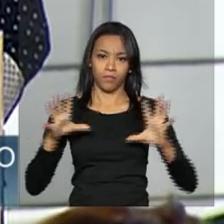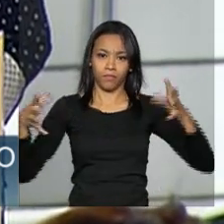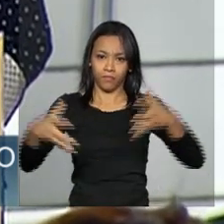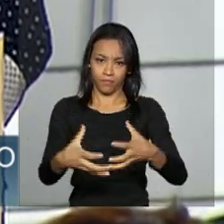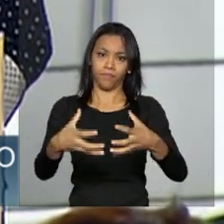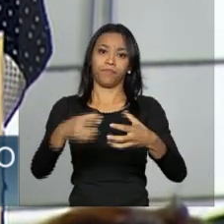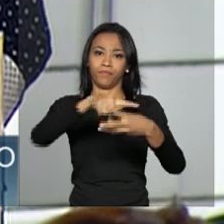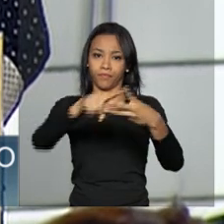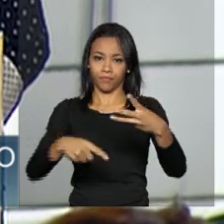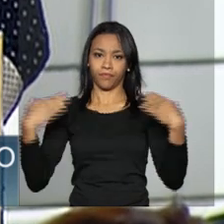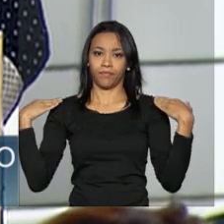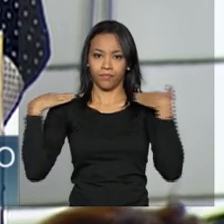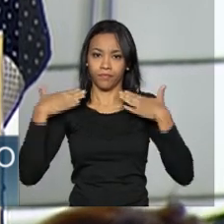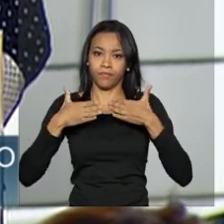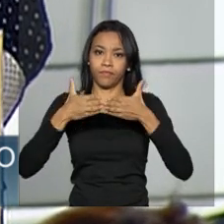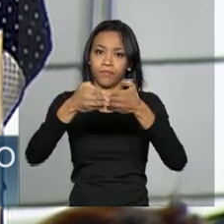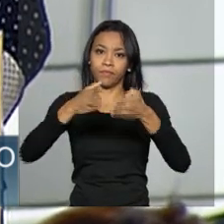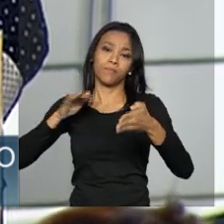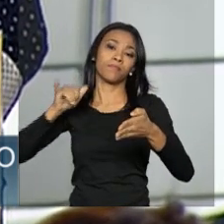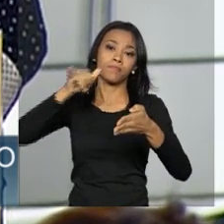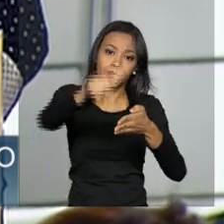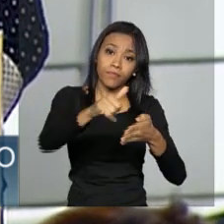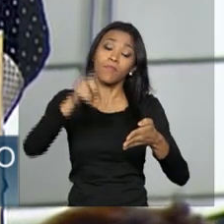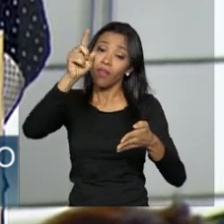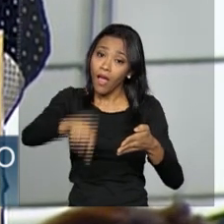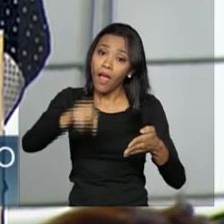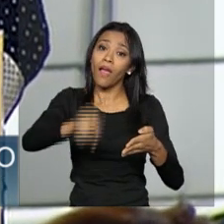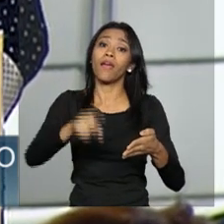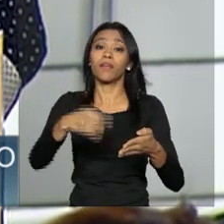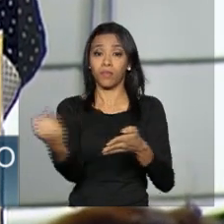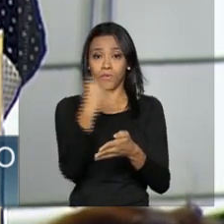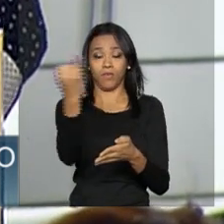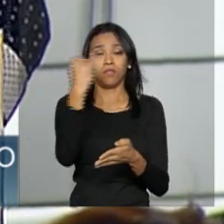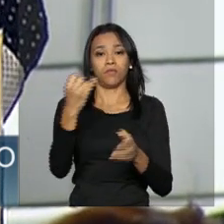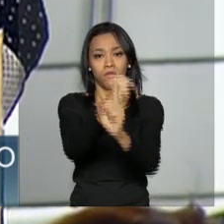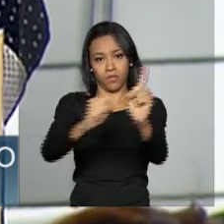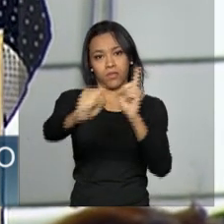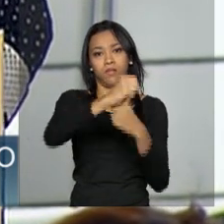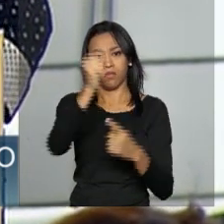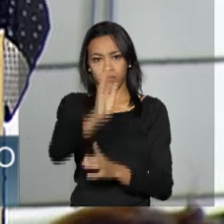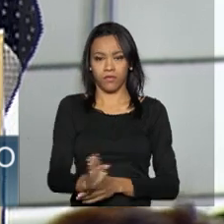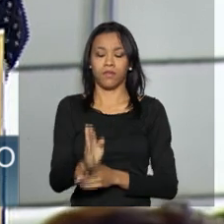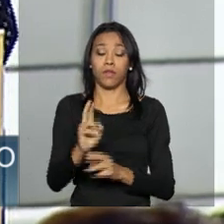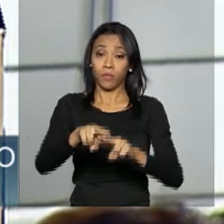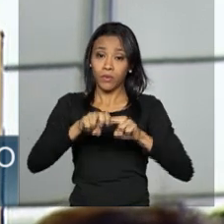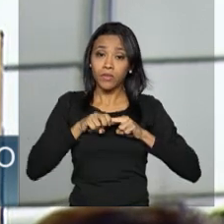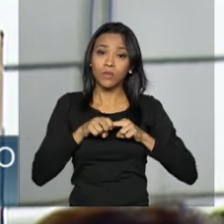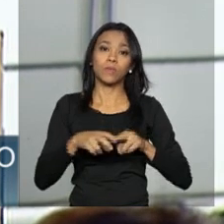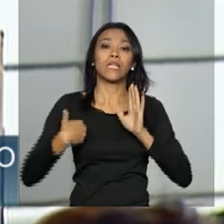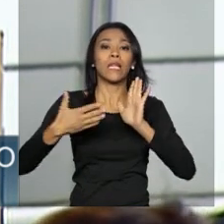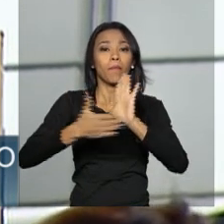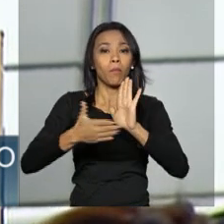São estratégicos para o Brasil, são estratégicos para a sociedade brasileira. Por isso, na proposta